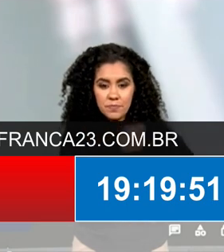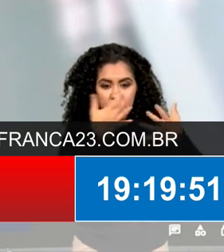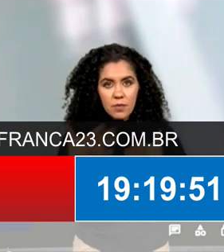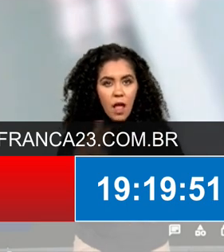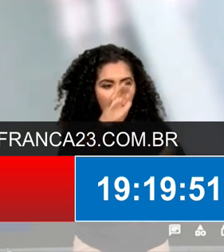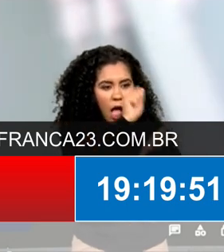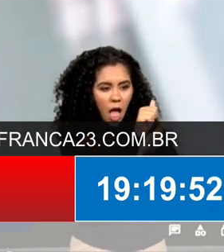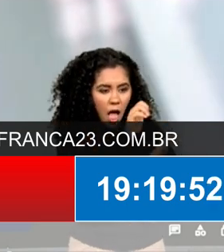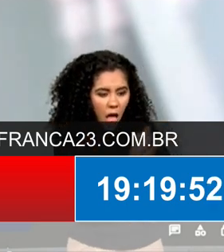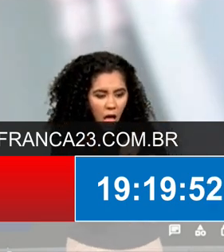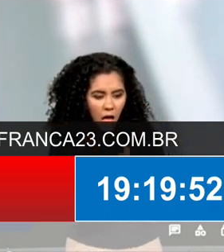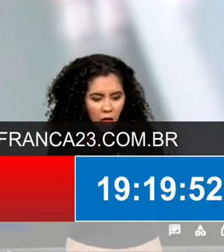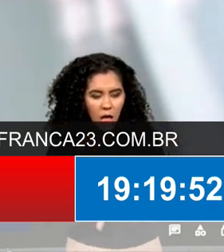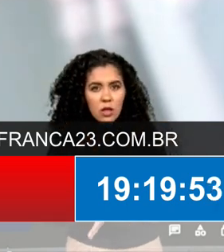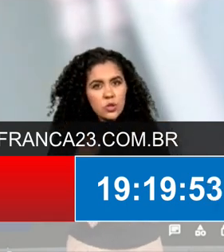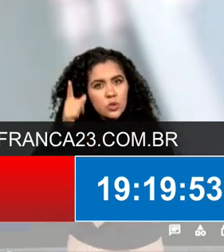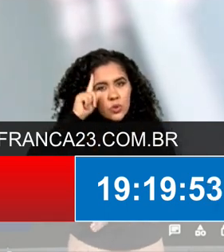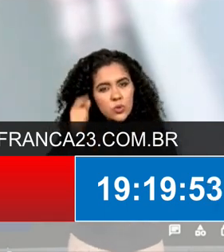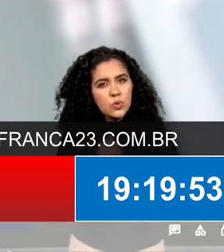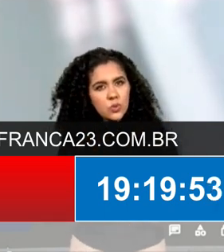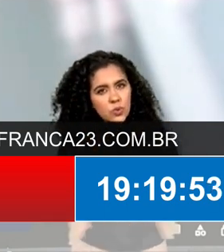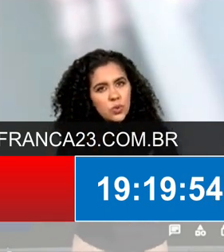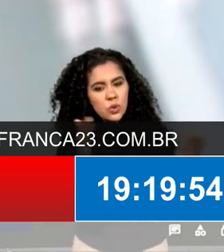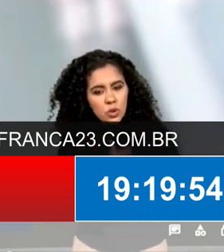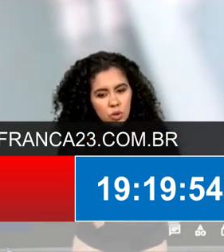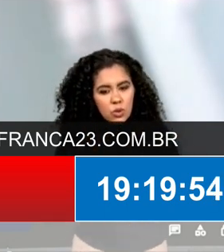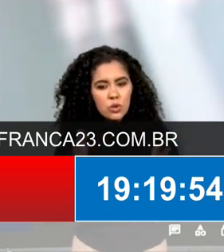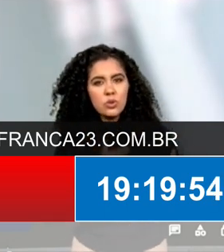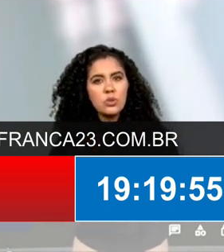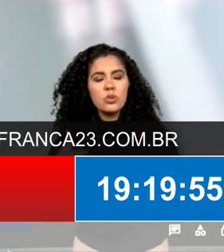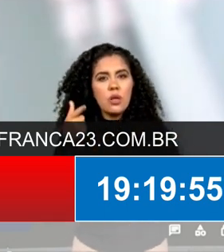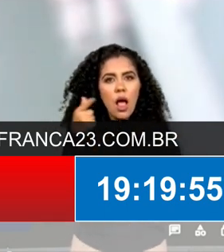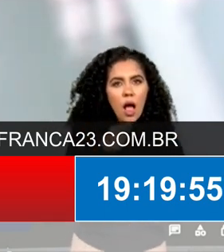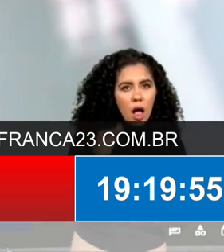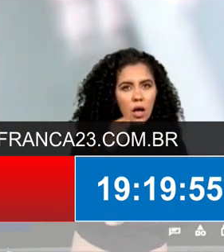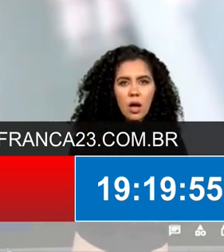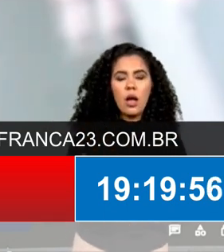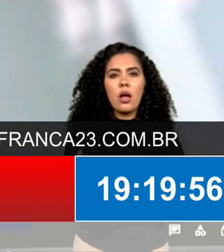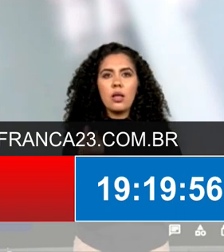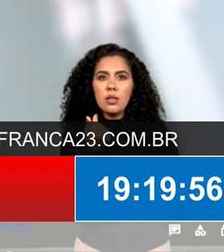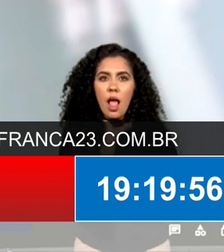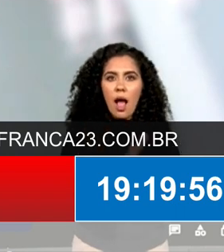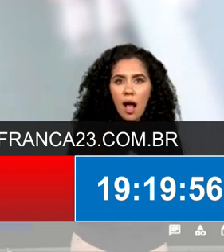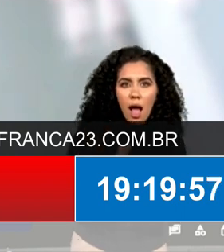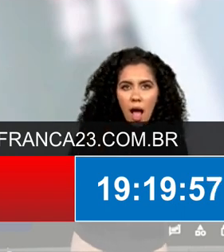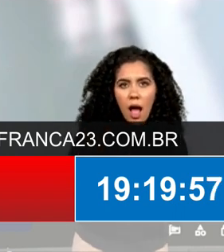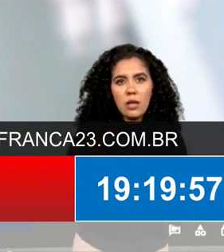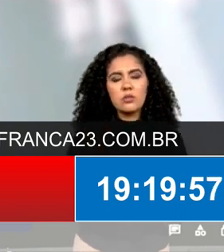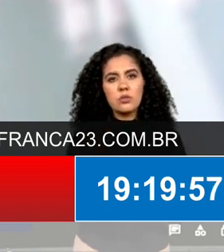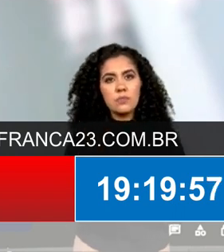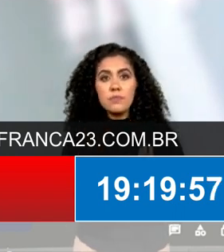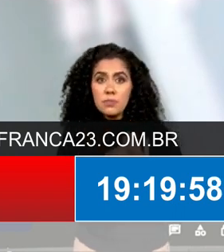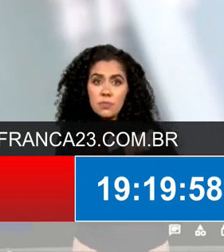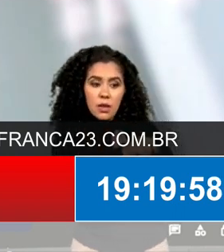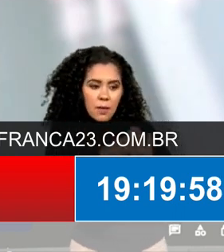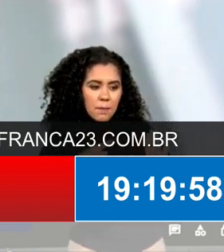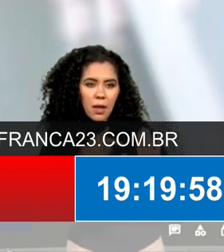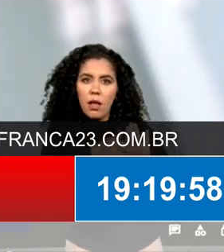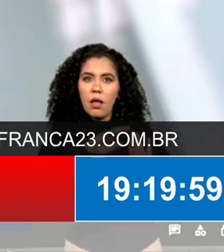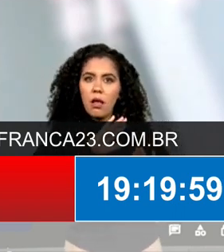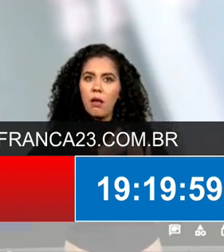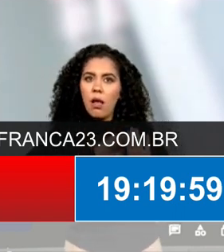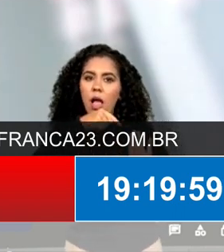fazendo constantemente, né, dos seus ganhos, dos seus gastos, o próprio aplicativo